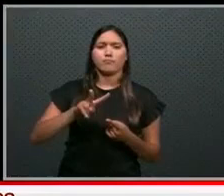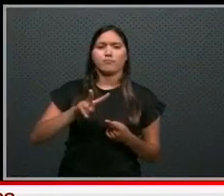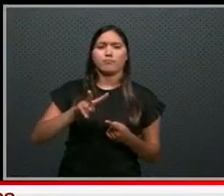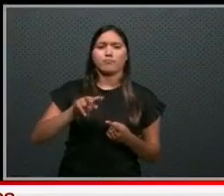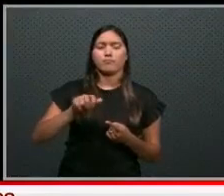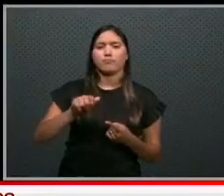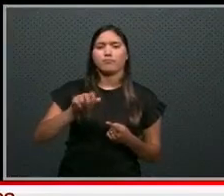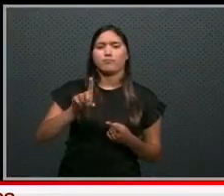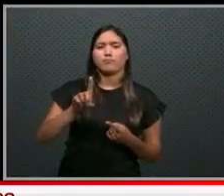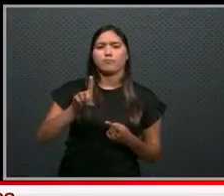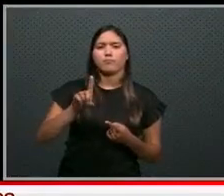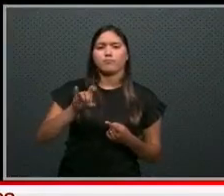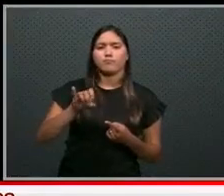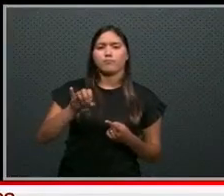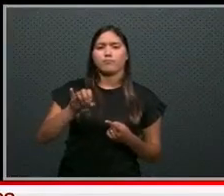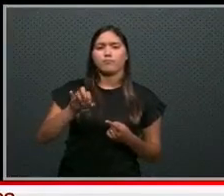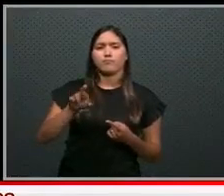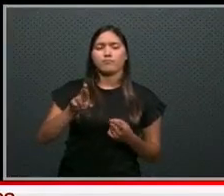Márcio